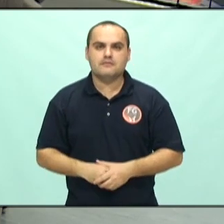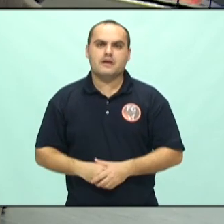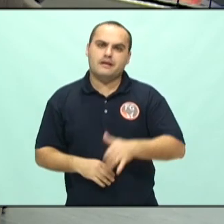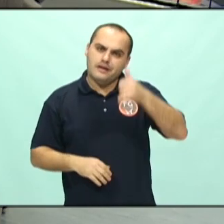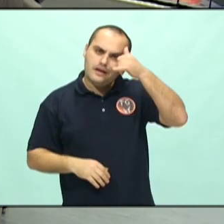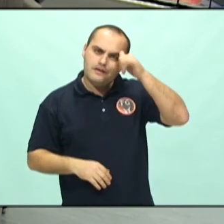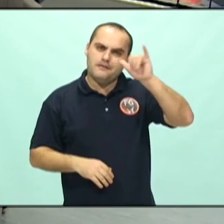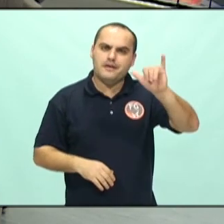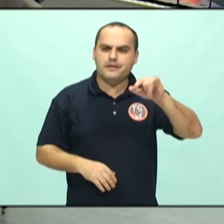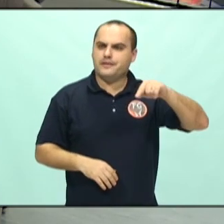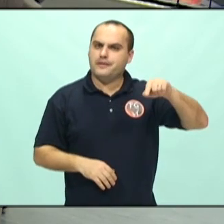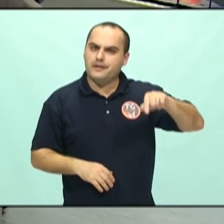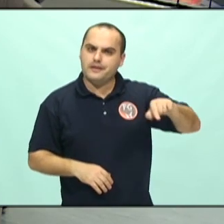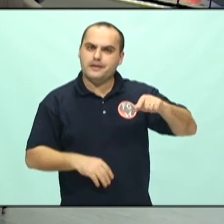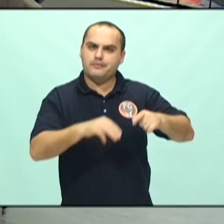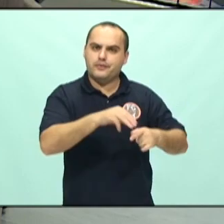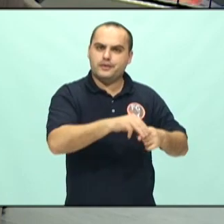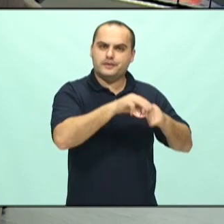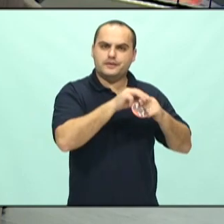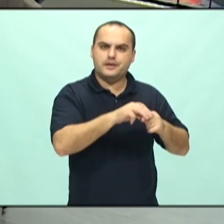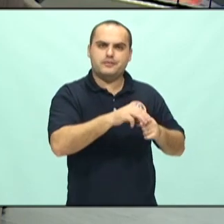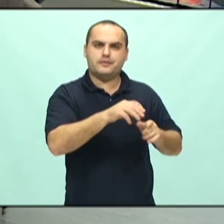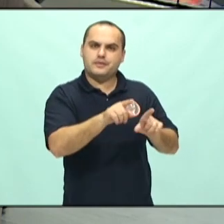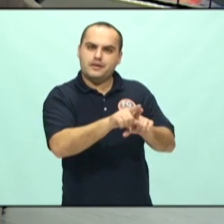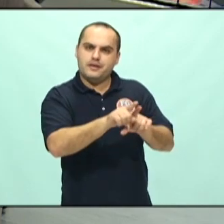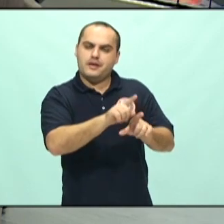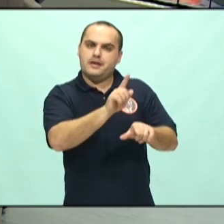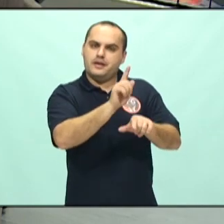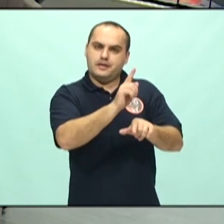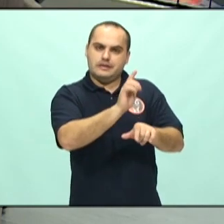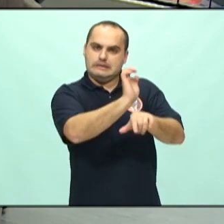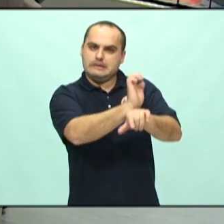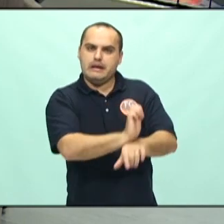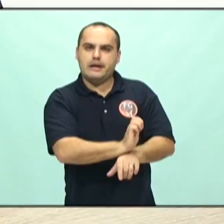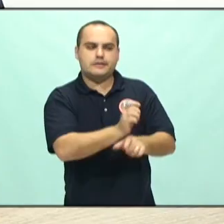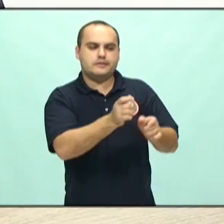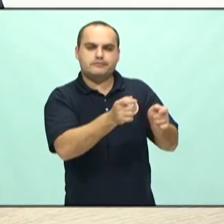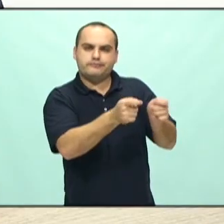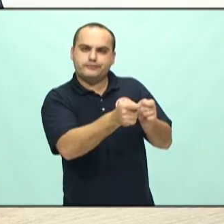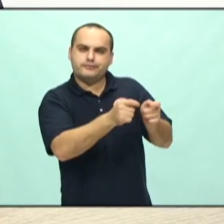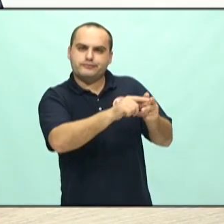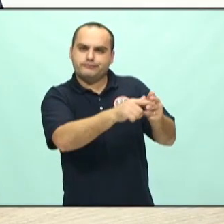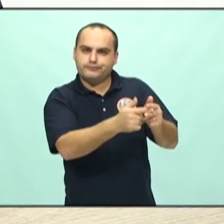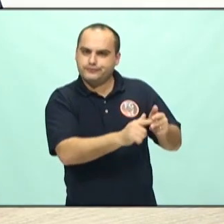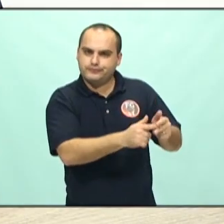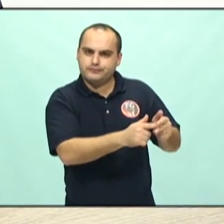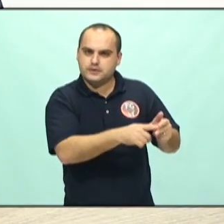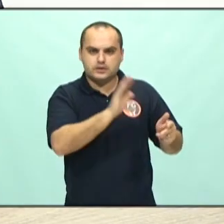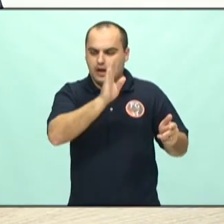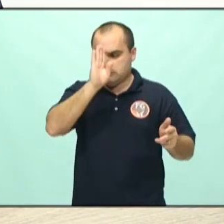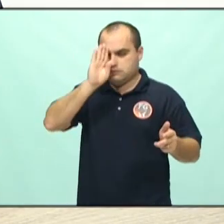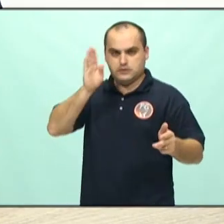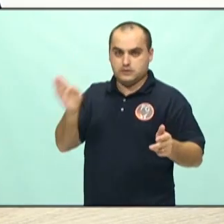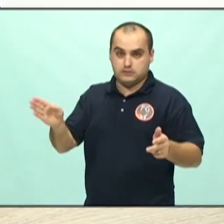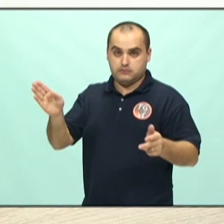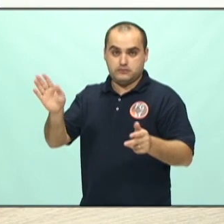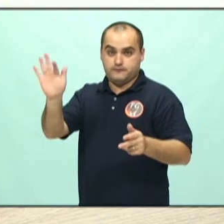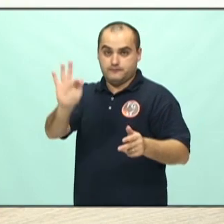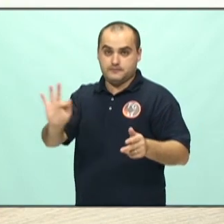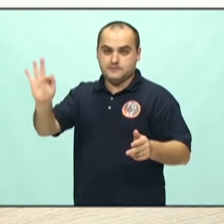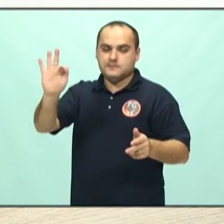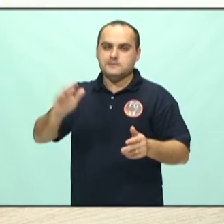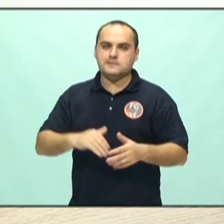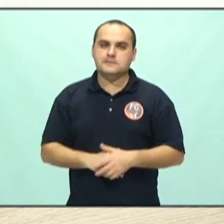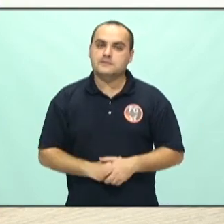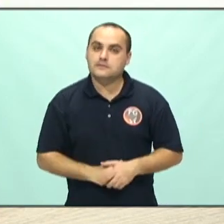seus ajustes nos seus municípios, estados. E nós temos hoje algo que tem que deixar o servidor